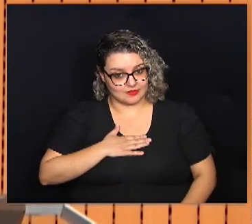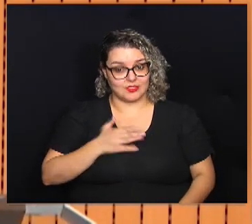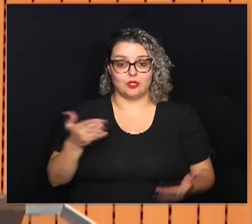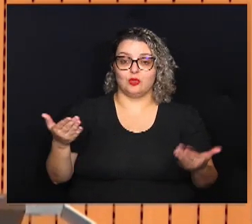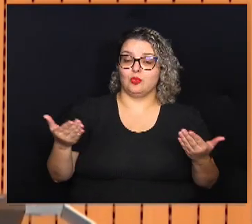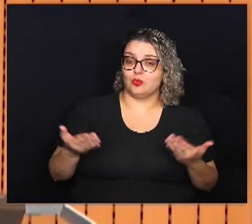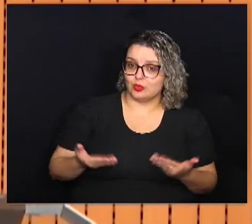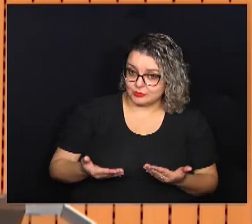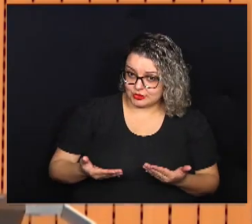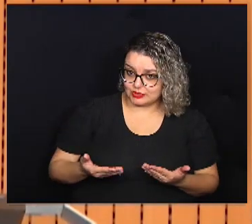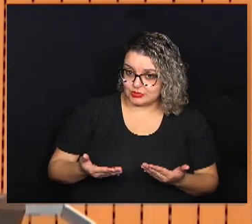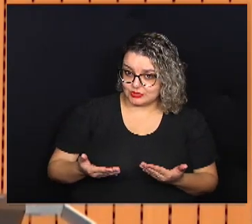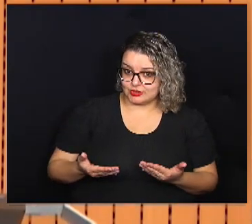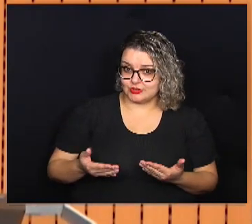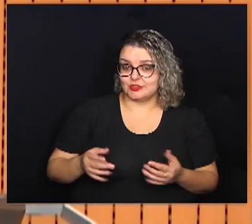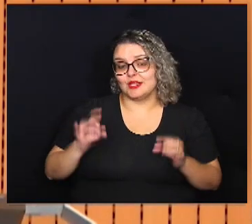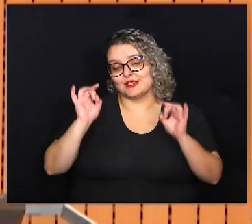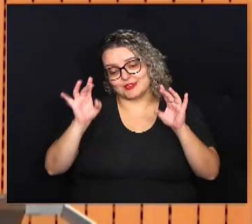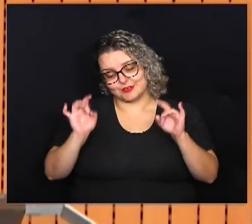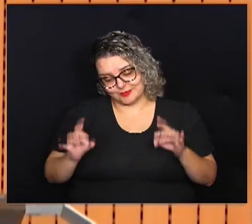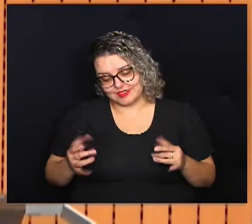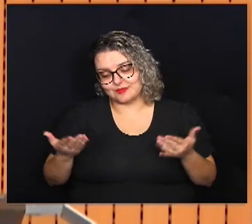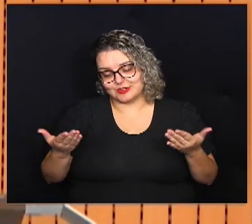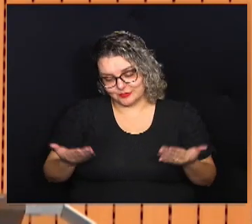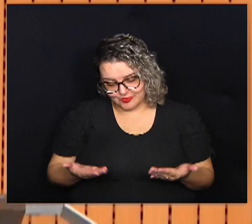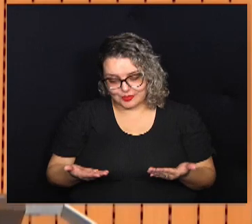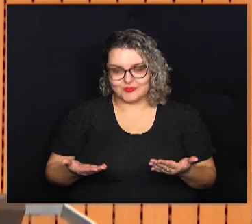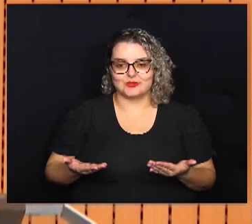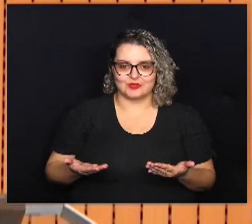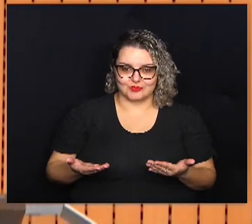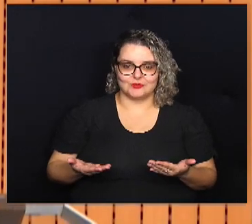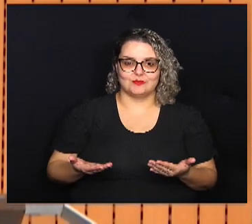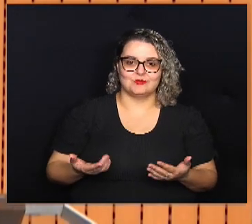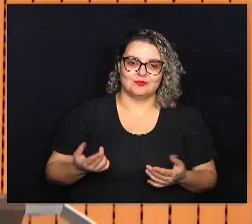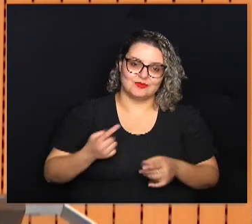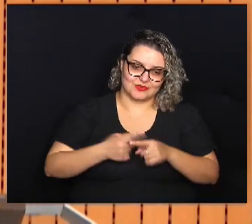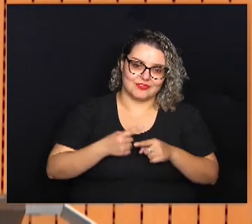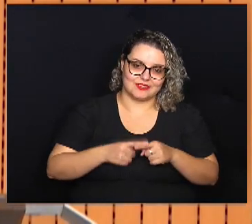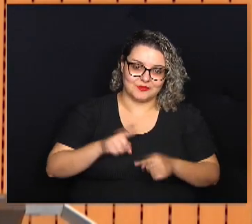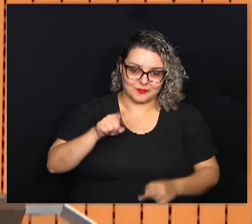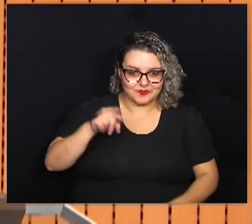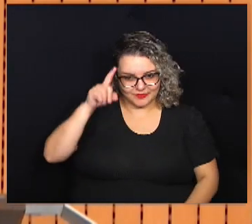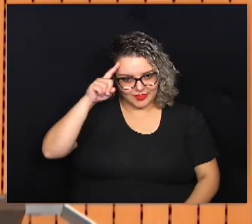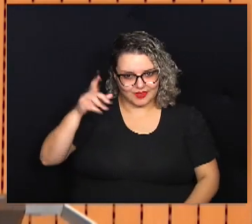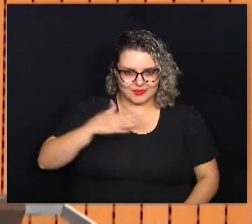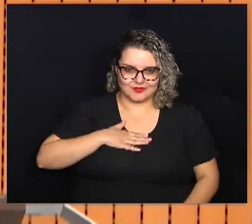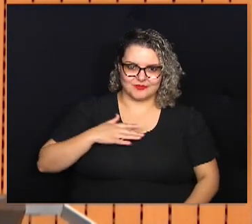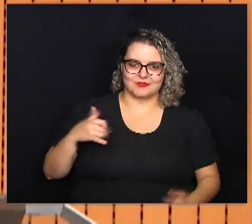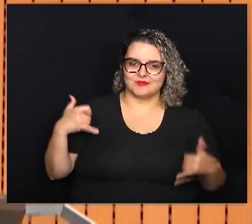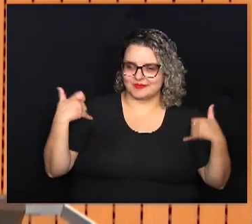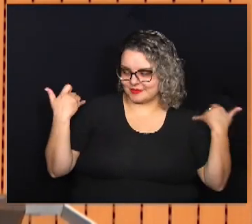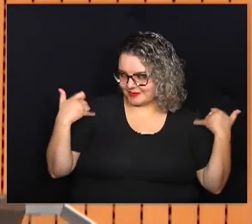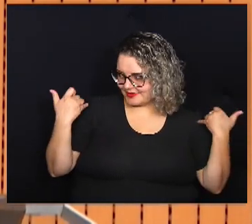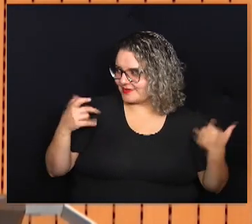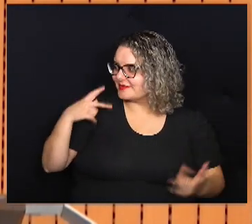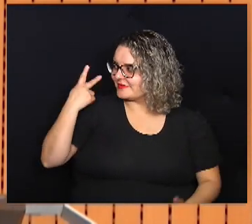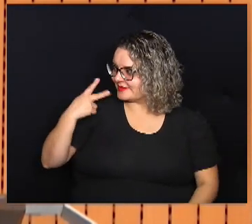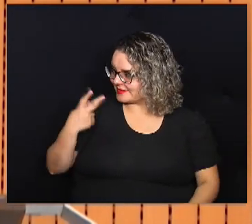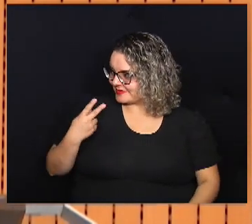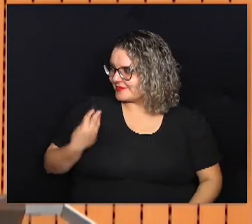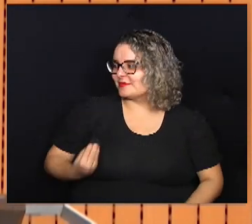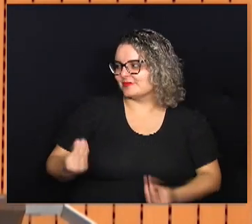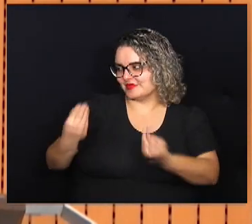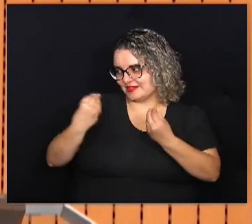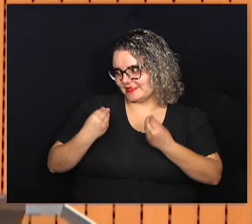hoje, especialmente, né, exatamente por ser meu aniversário. Então, vereador, o senhor está me